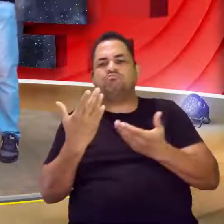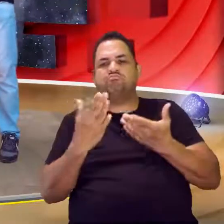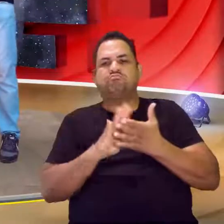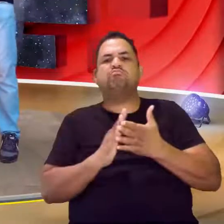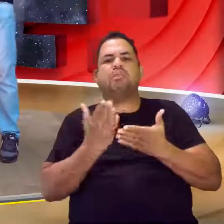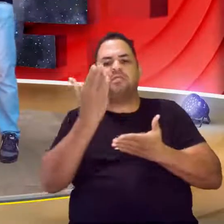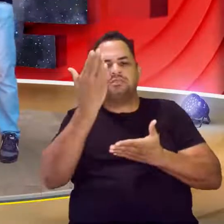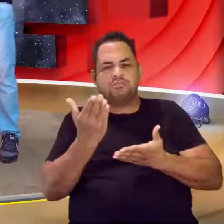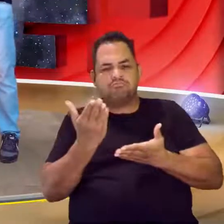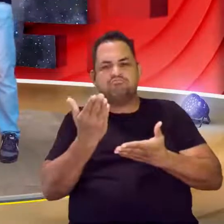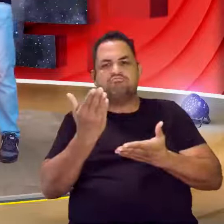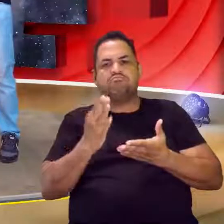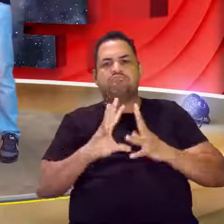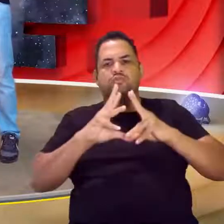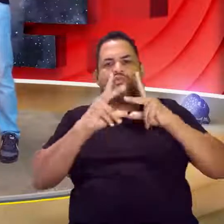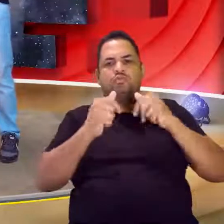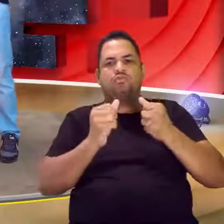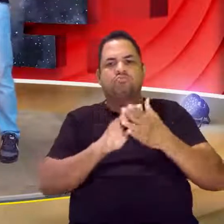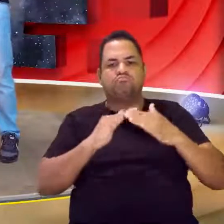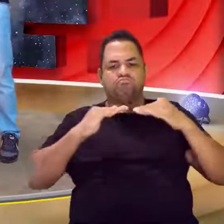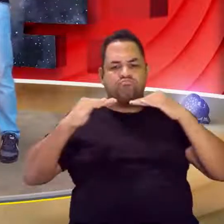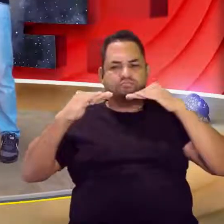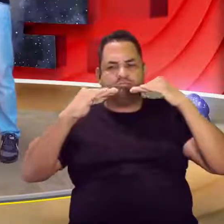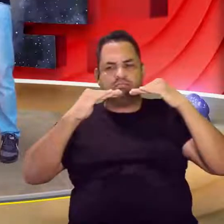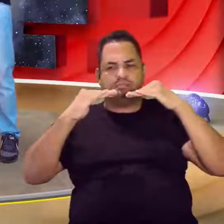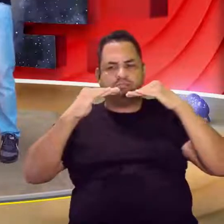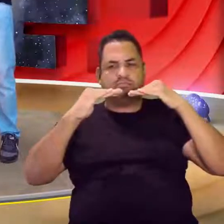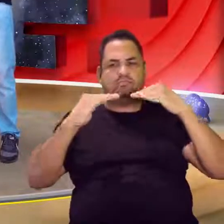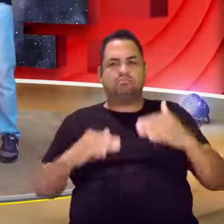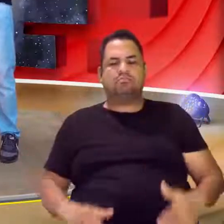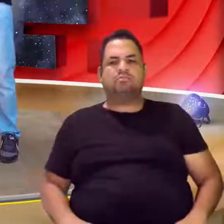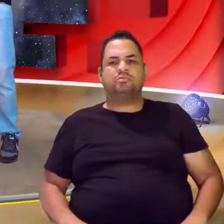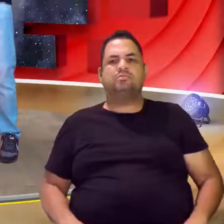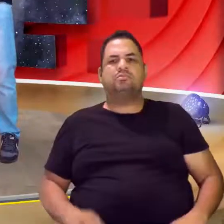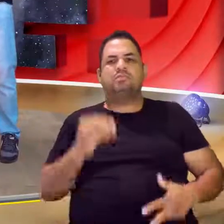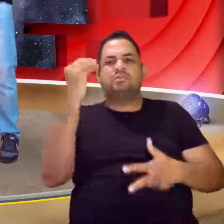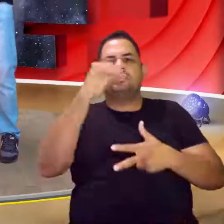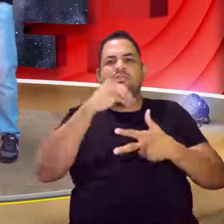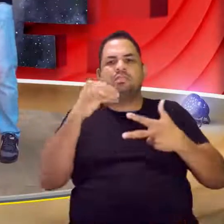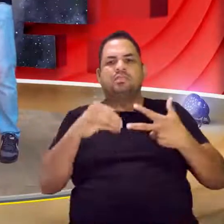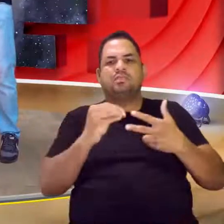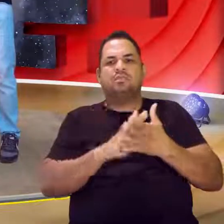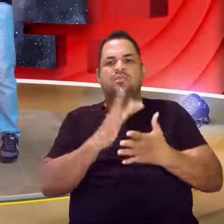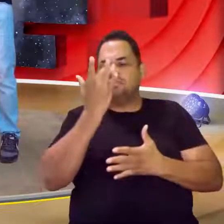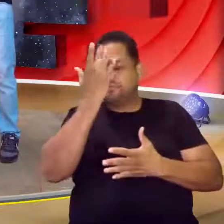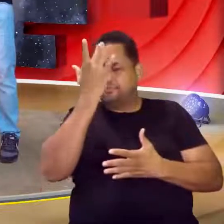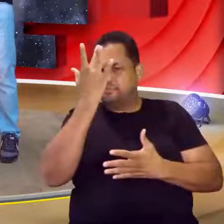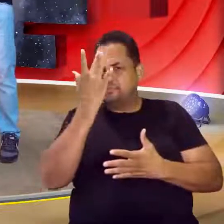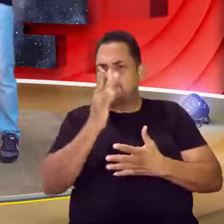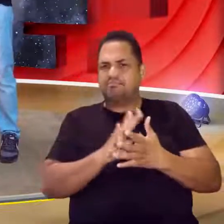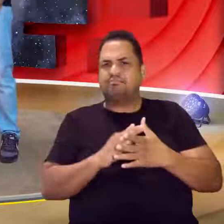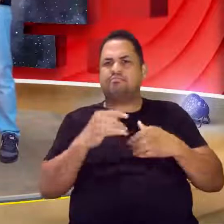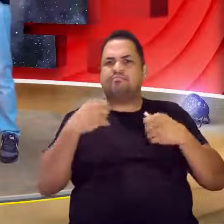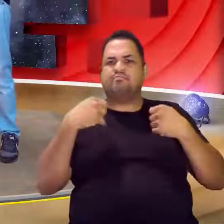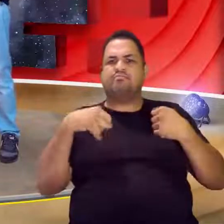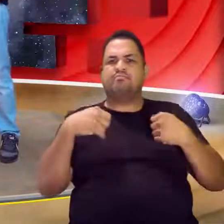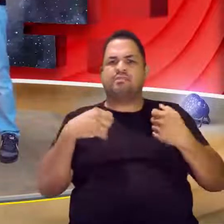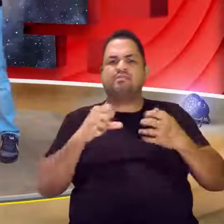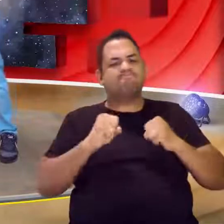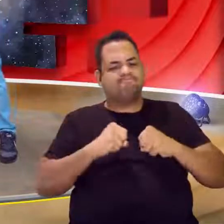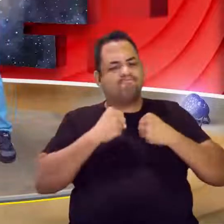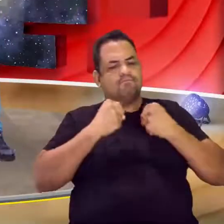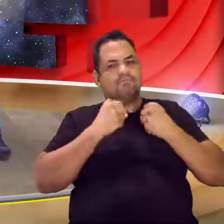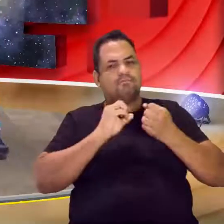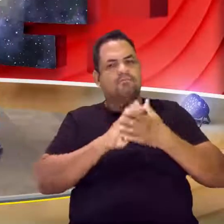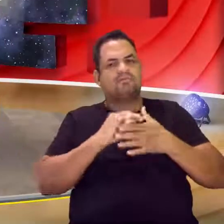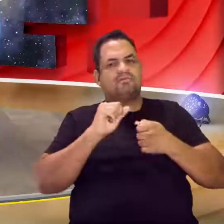mesmo nível. Todas nível... Ah, então o Enem é fácil? O Enem é fácil. Só tem que ter uma resistência